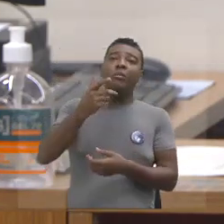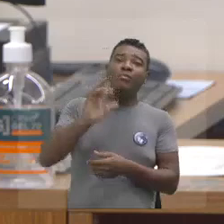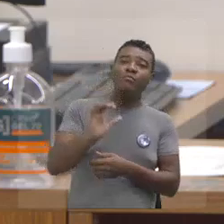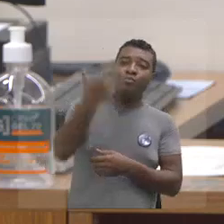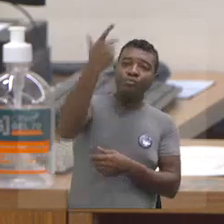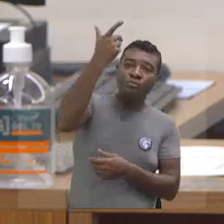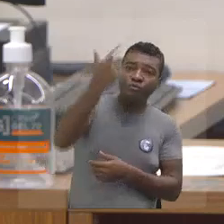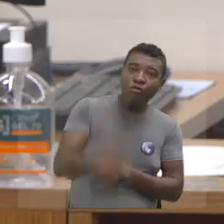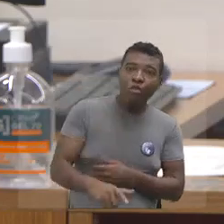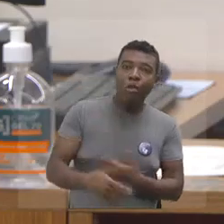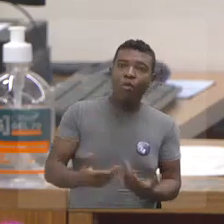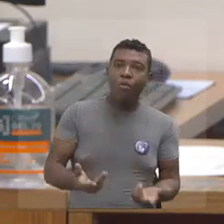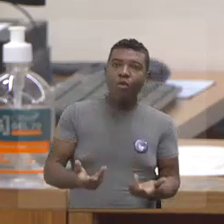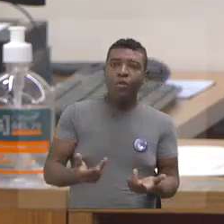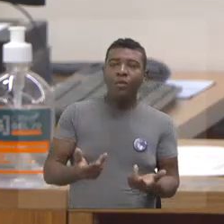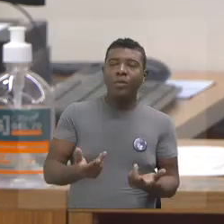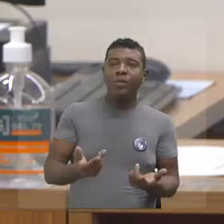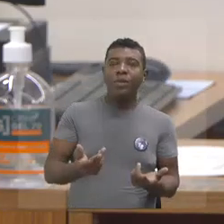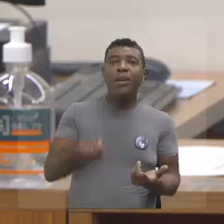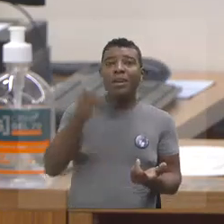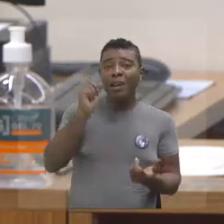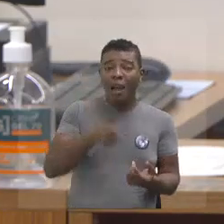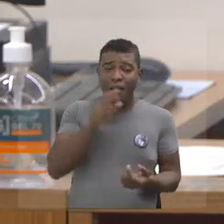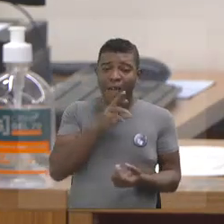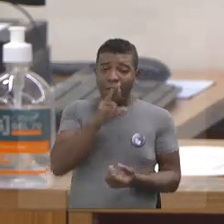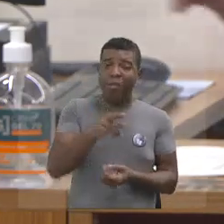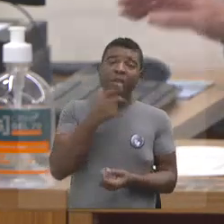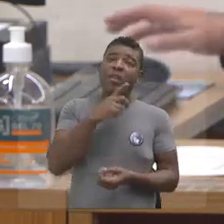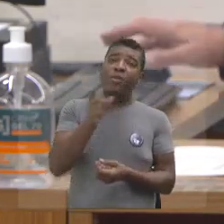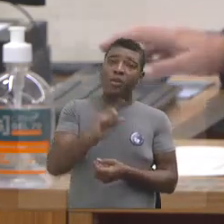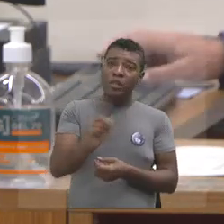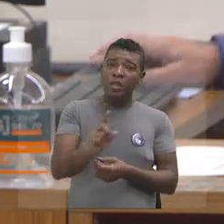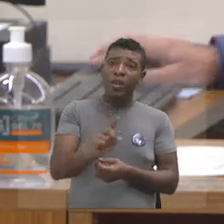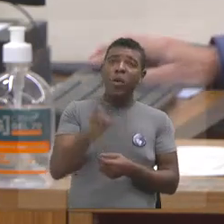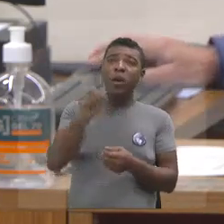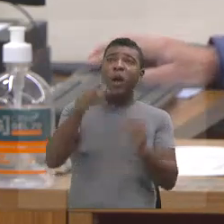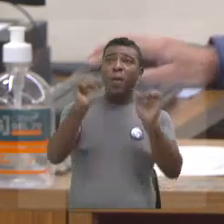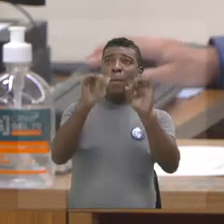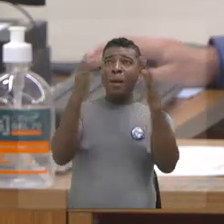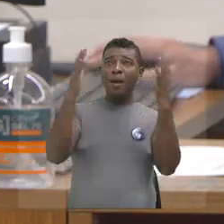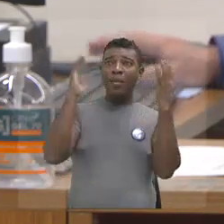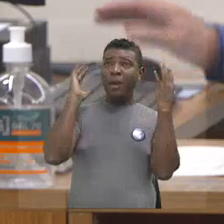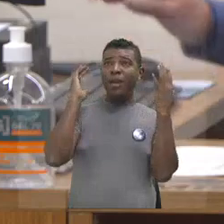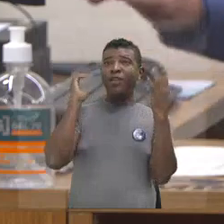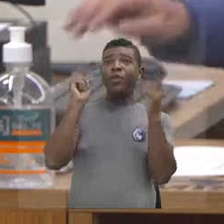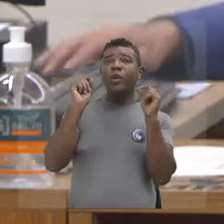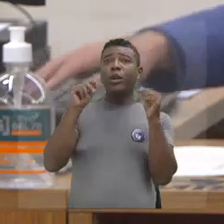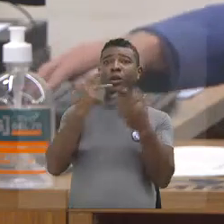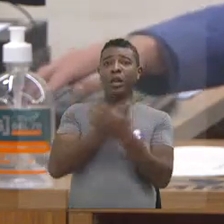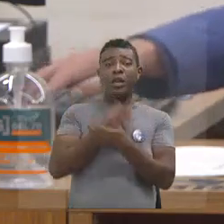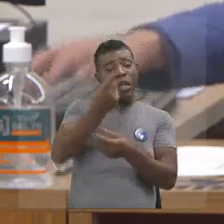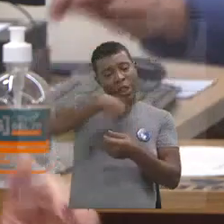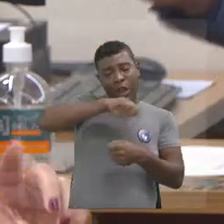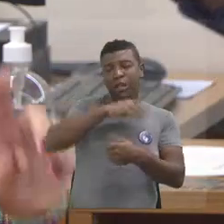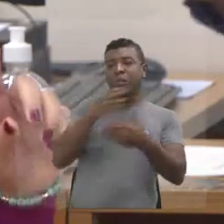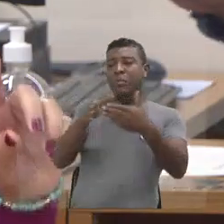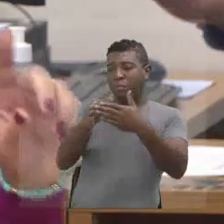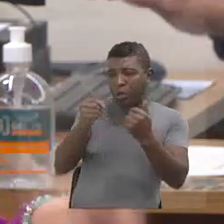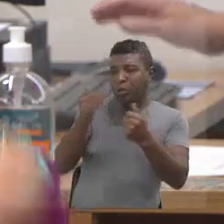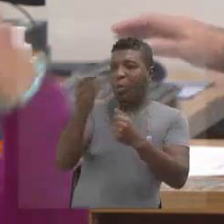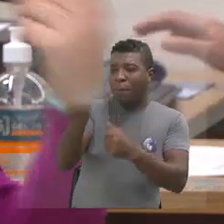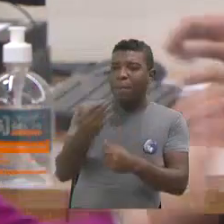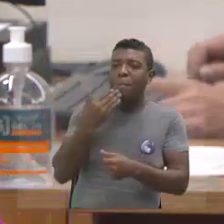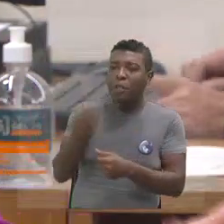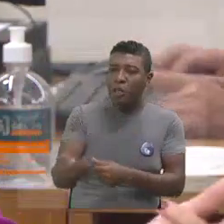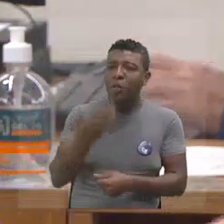resposta e lamentavelmente a comissão do meio ambiente na legislatura passada não aprovou esse aquecimento da Assembleia fiscaliza então eu não tive